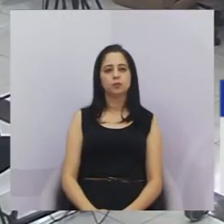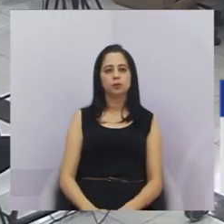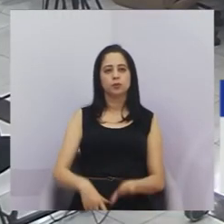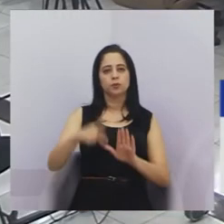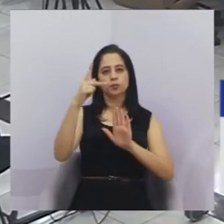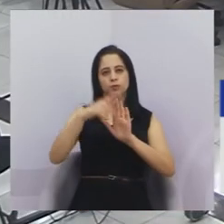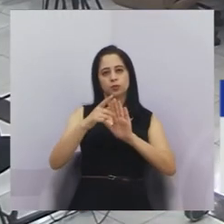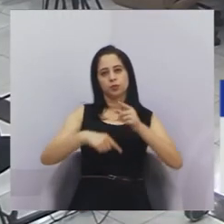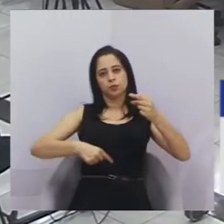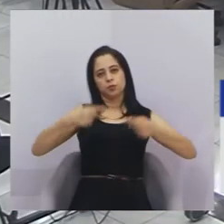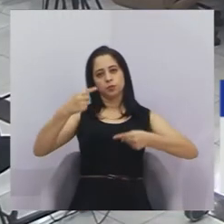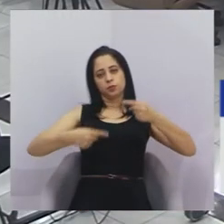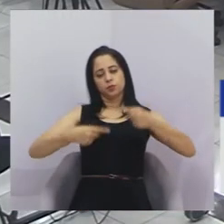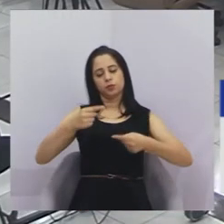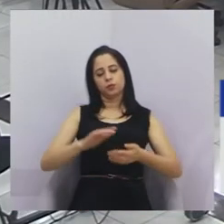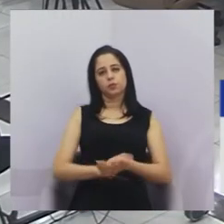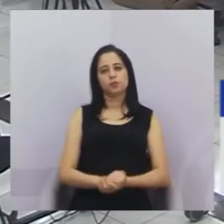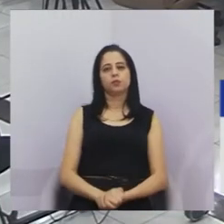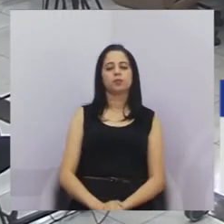Projeto continua em discussão.